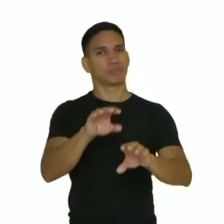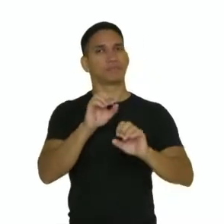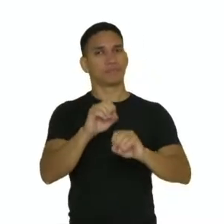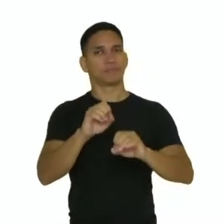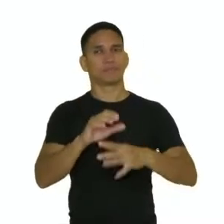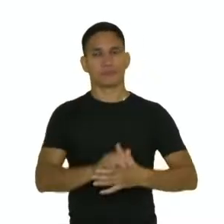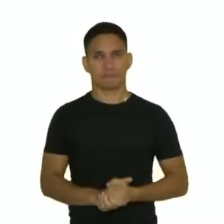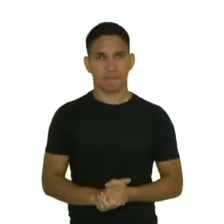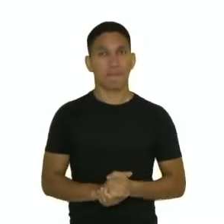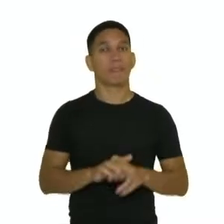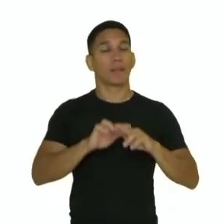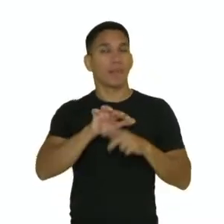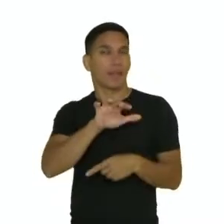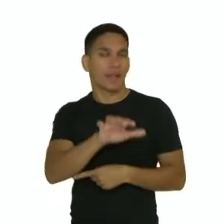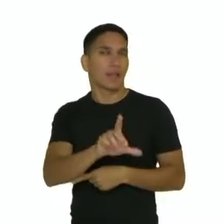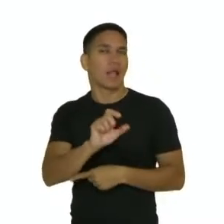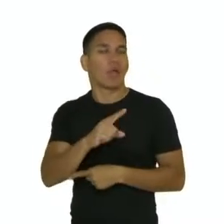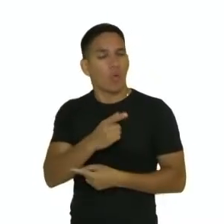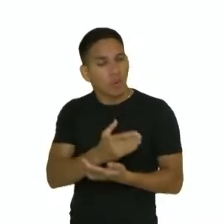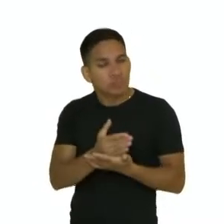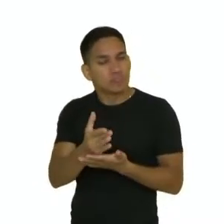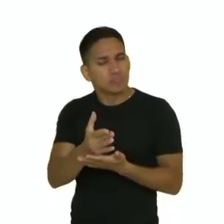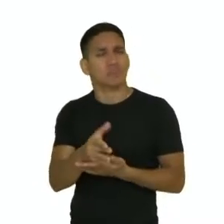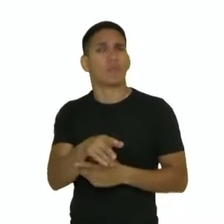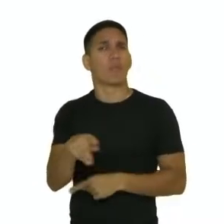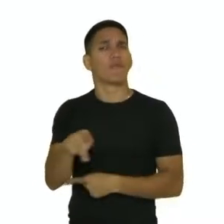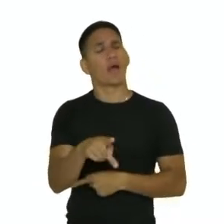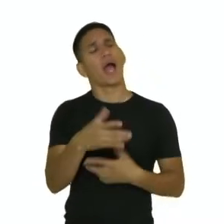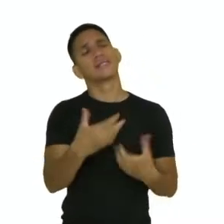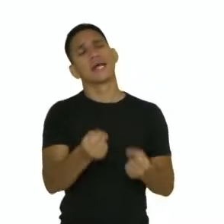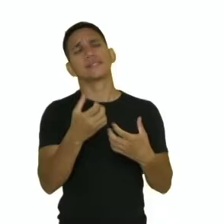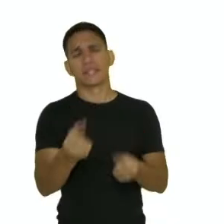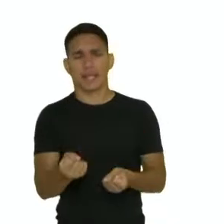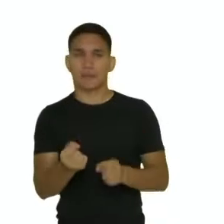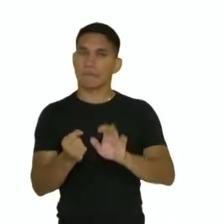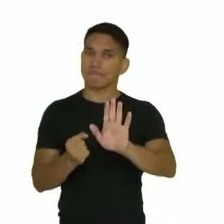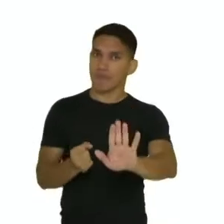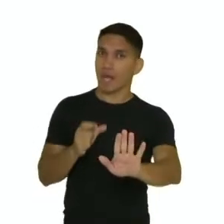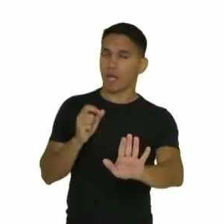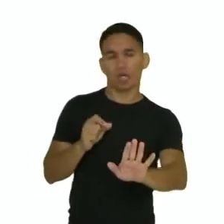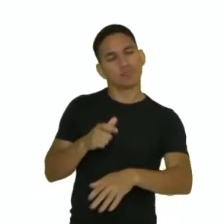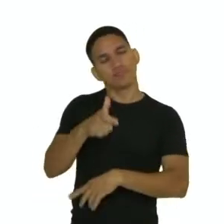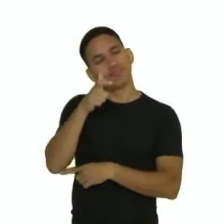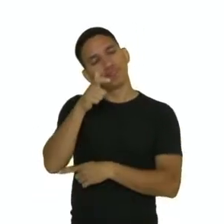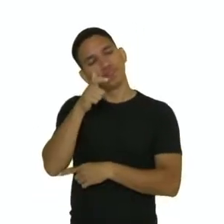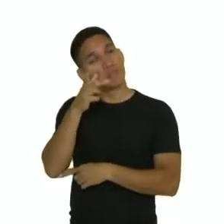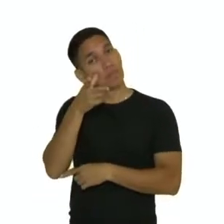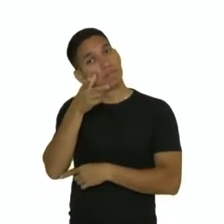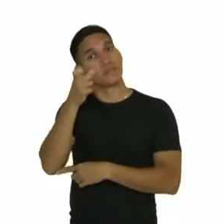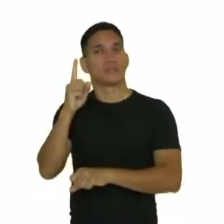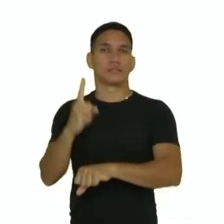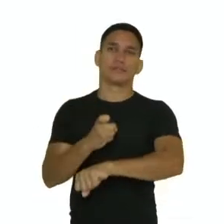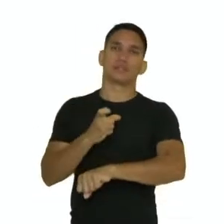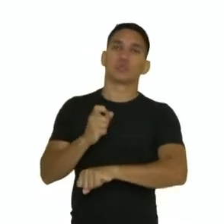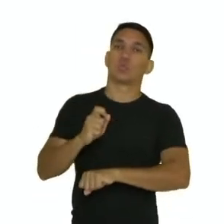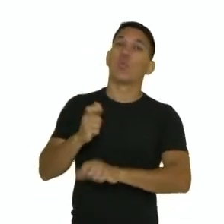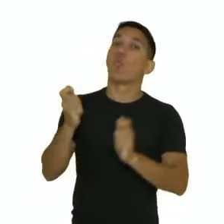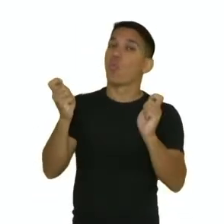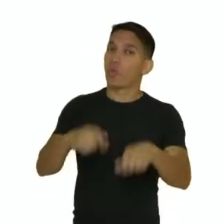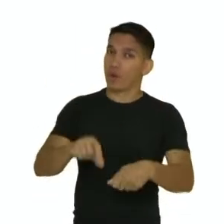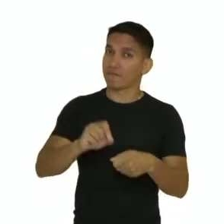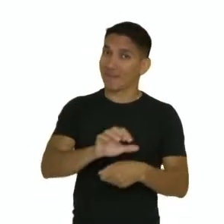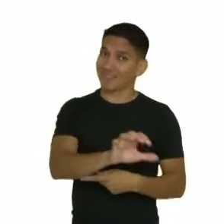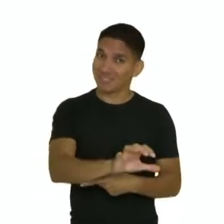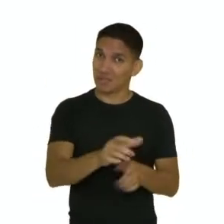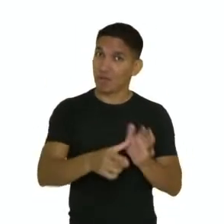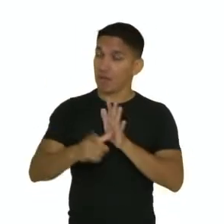educativos. A iniciativa é bem vista por professores, no entanto, eles observam que, para que a prática dê